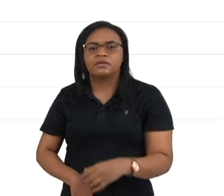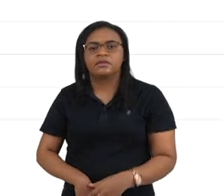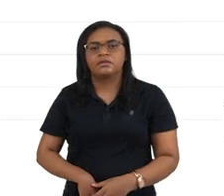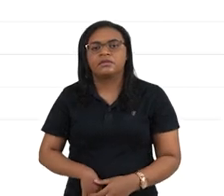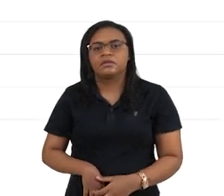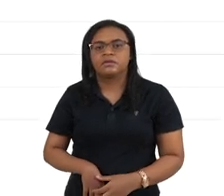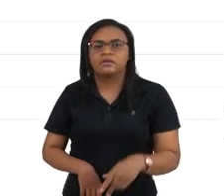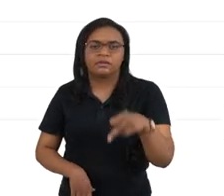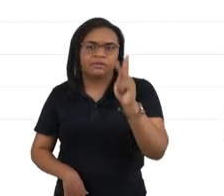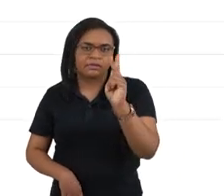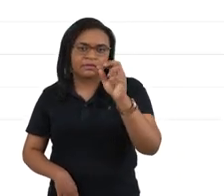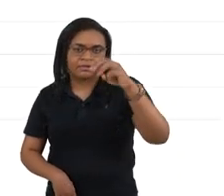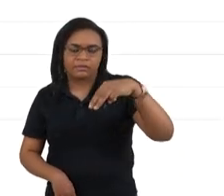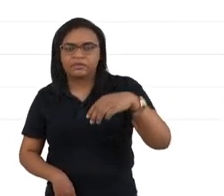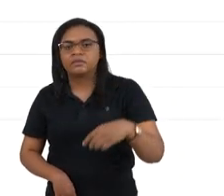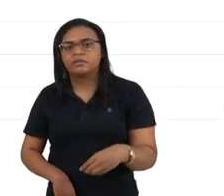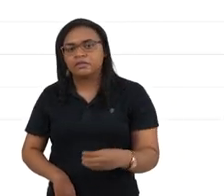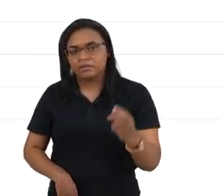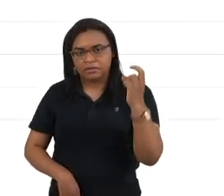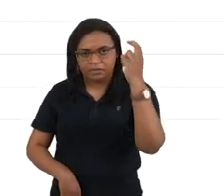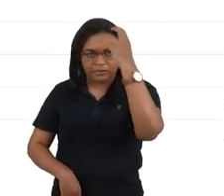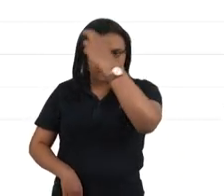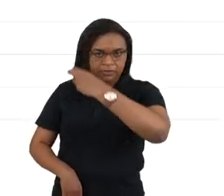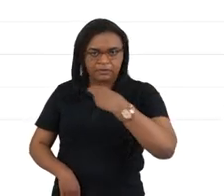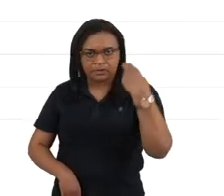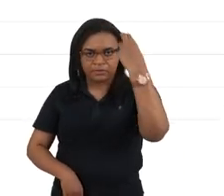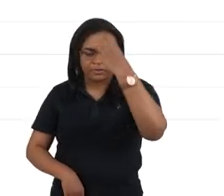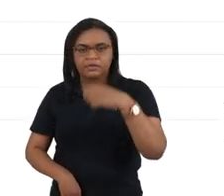500 quilômetros se falar 5 horas por dia.